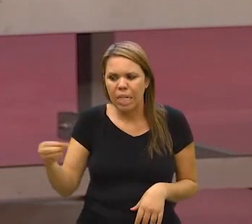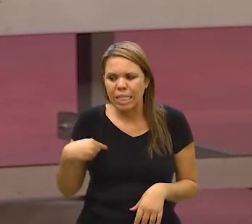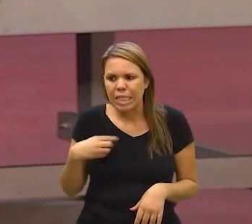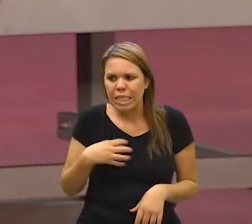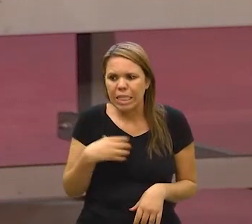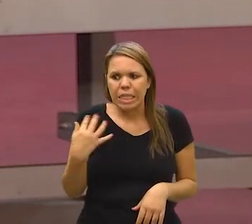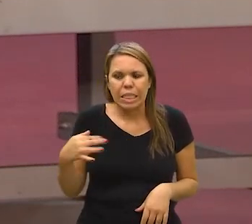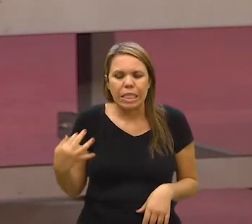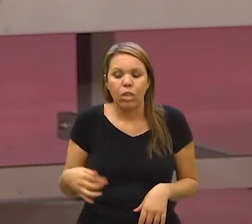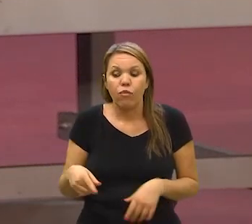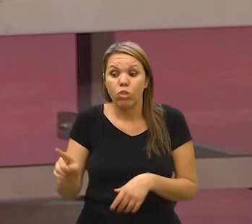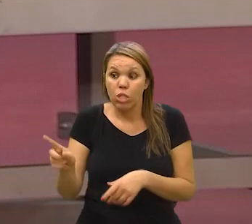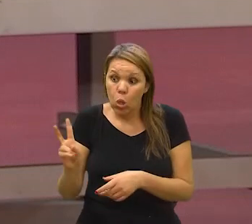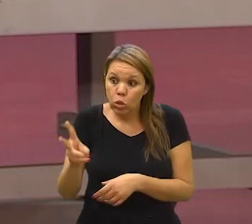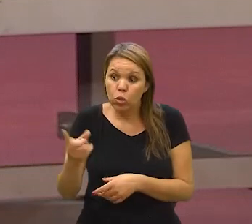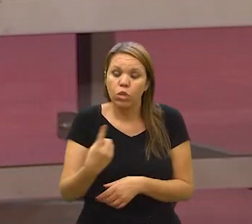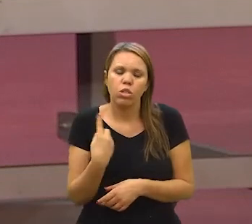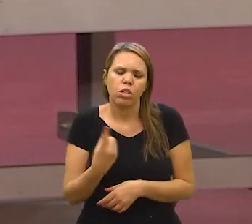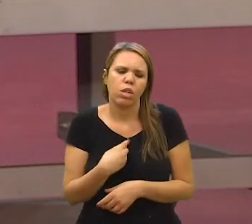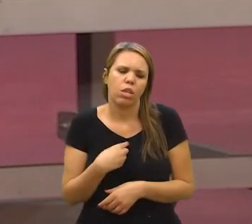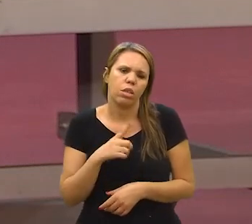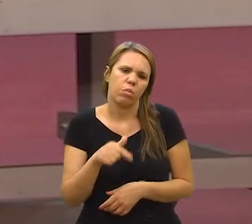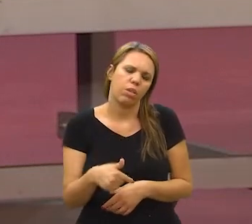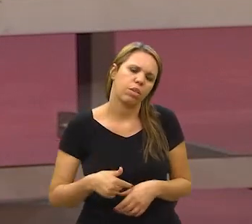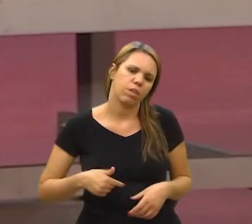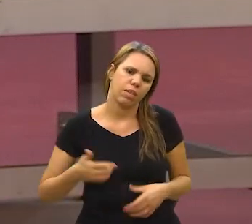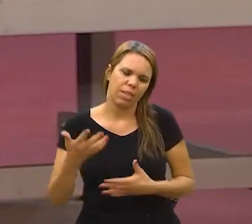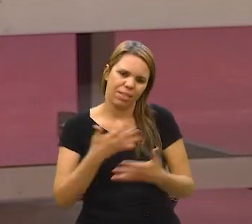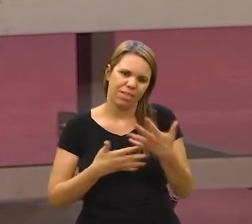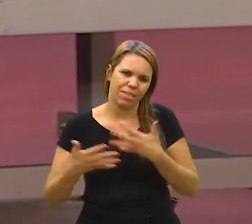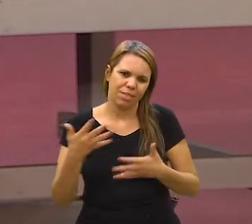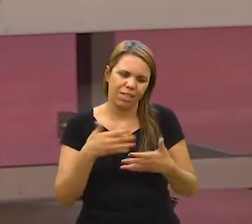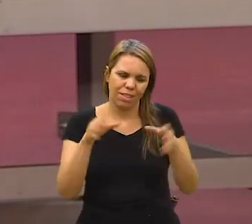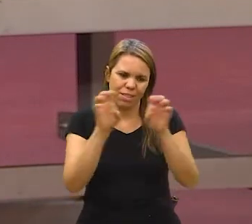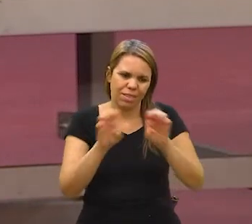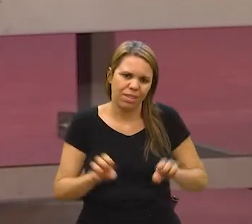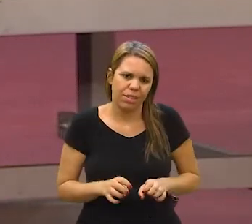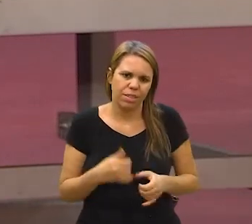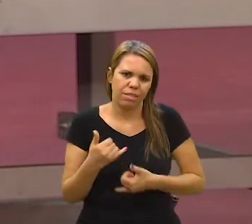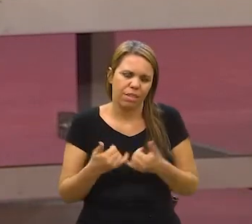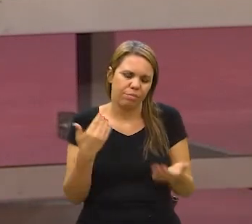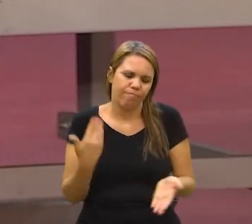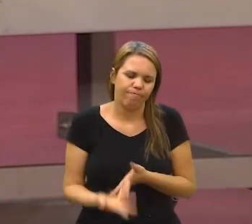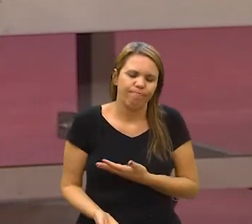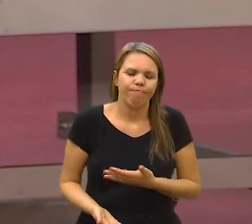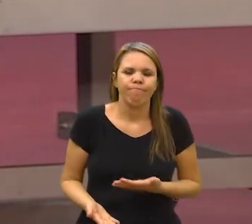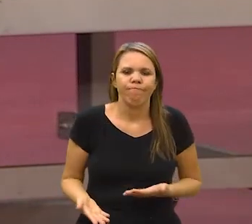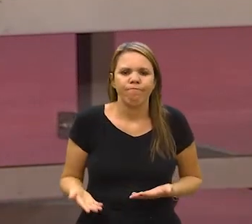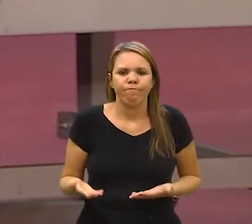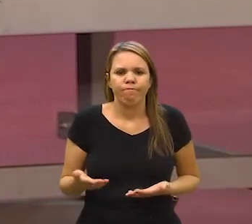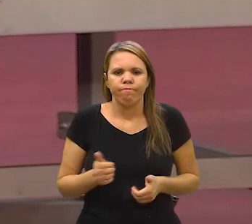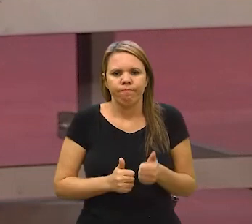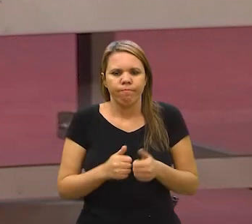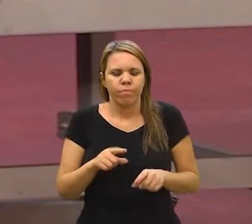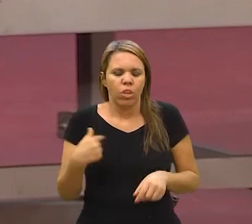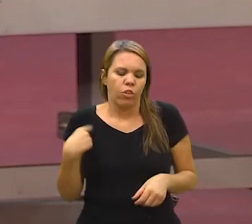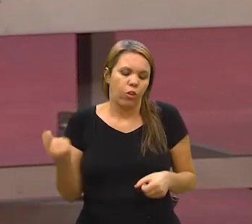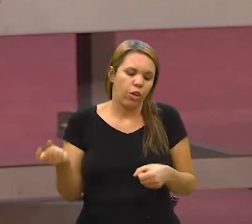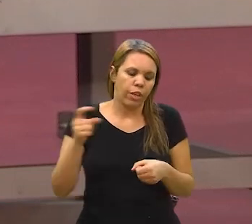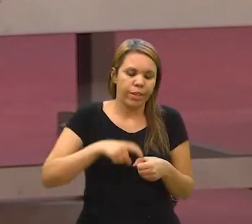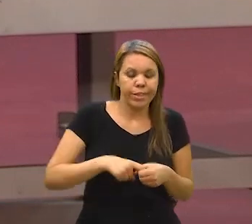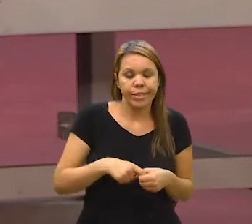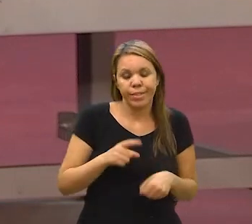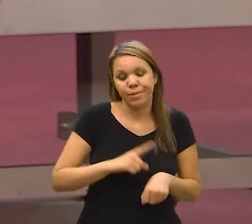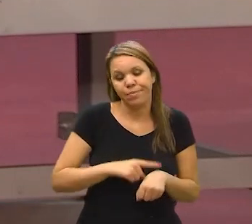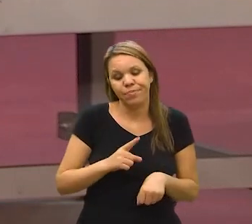do falei, olha, senti a dor, comanda aí, só que aí aquilo acabou atrapalhando a nossa estrutura de jogo e a gente perdeu. E eu já estava escalado para